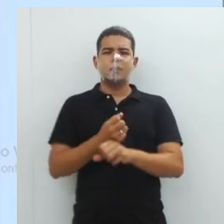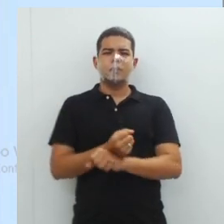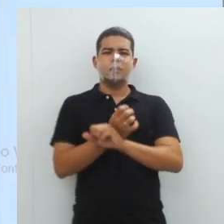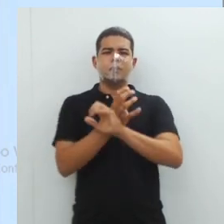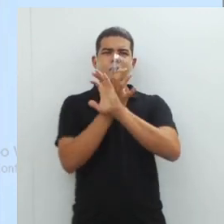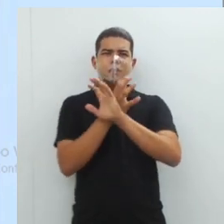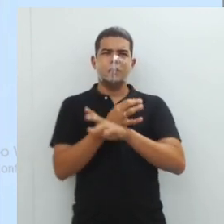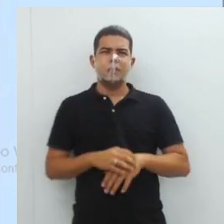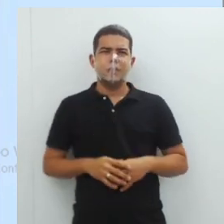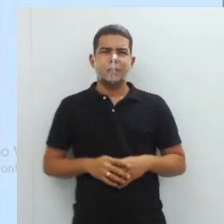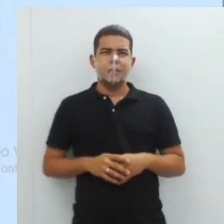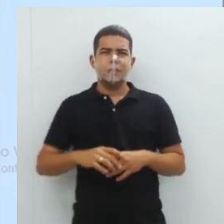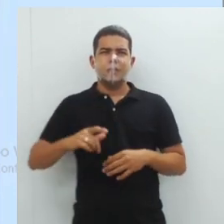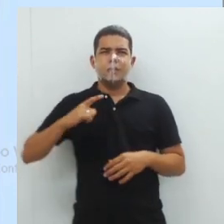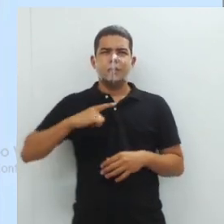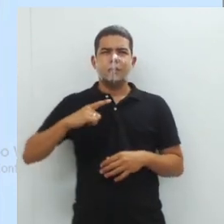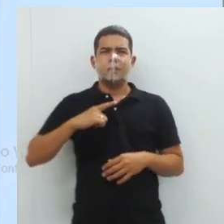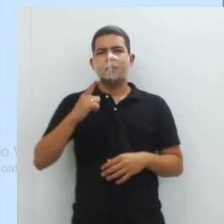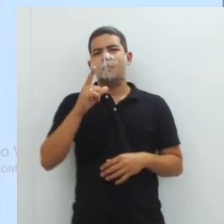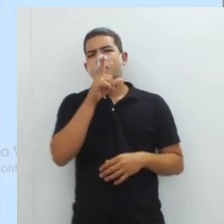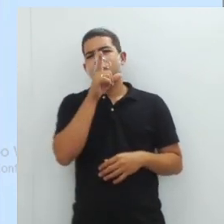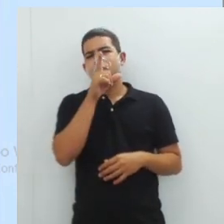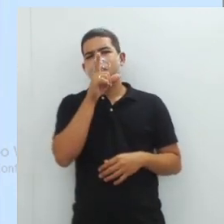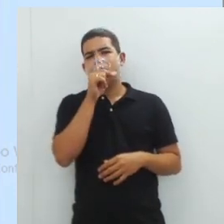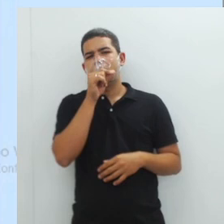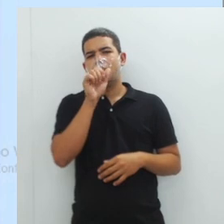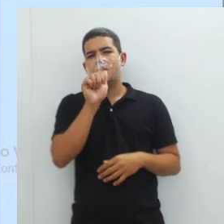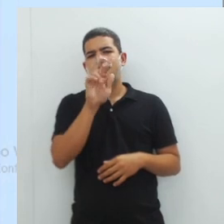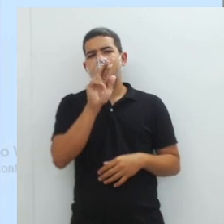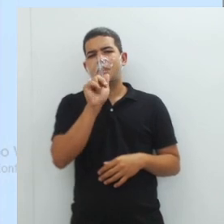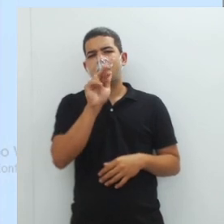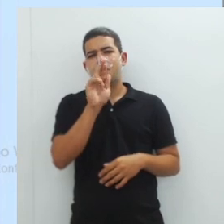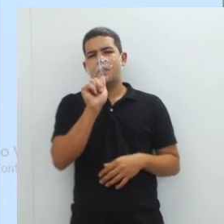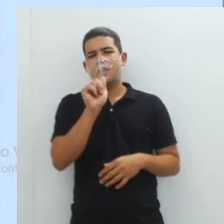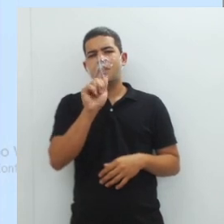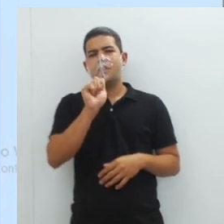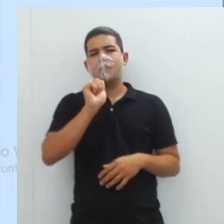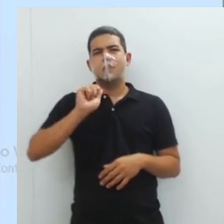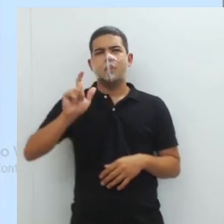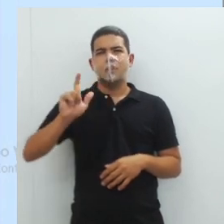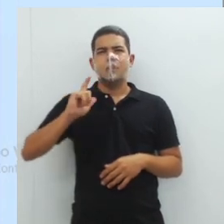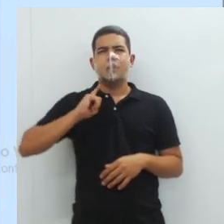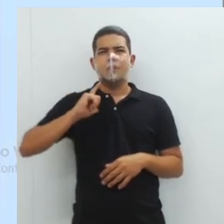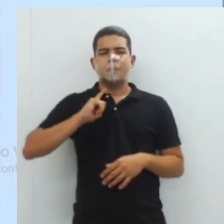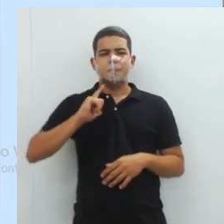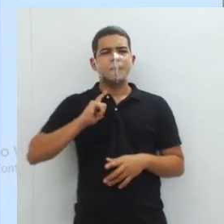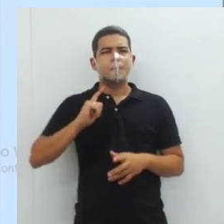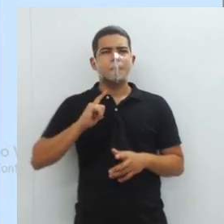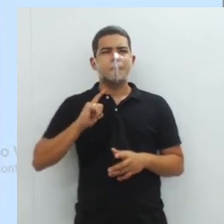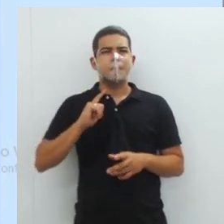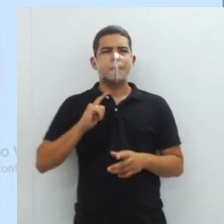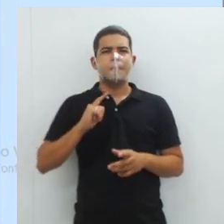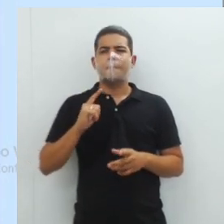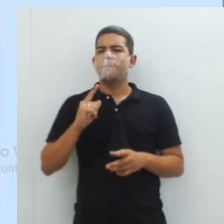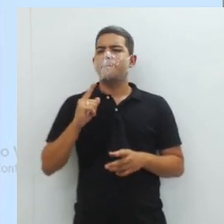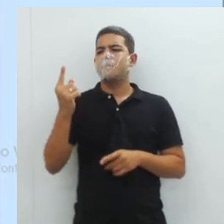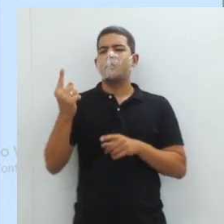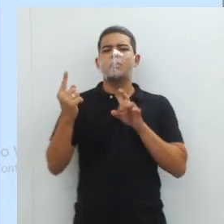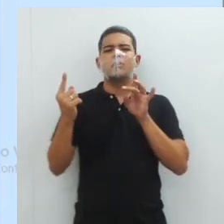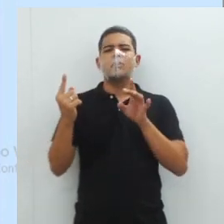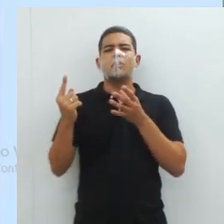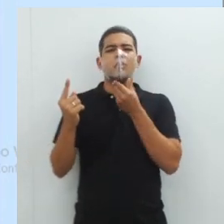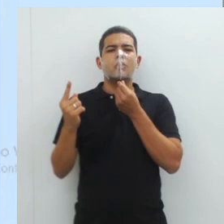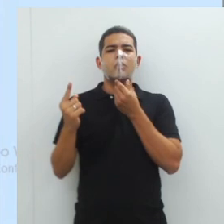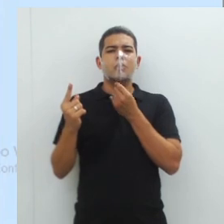maior extensão no Brasil, a ararinha azul, que foi lá no início da nossa aula, vive na caatinga e só se encontrou o único macho na natureza dessa